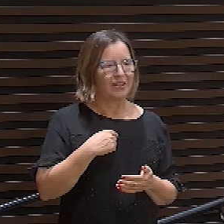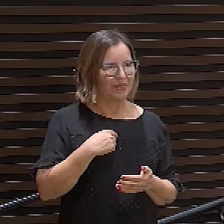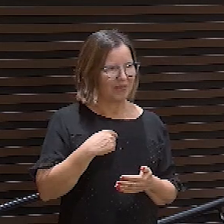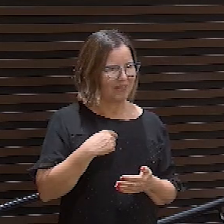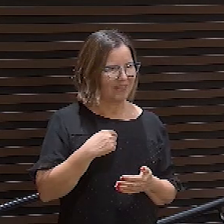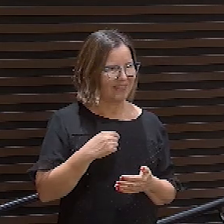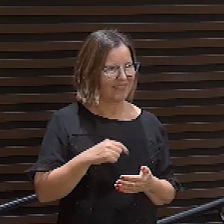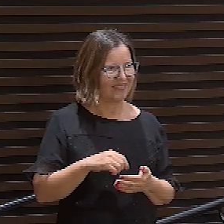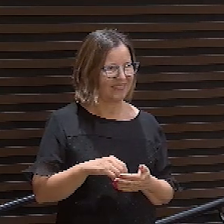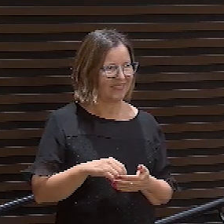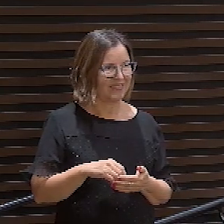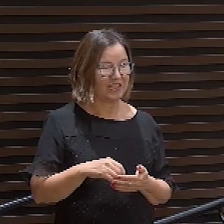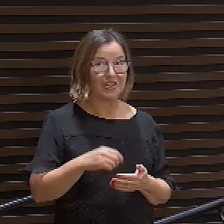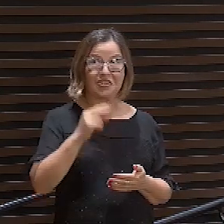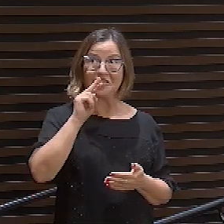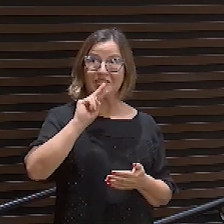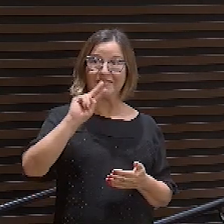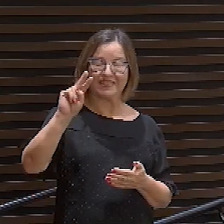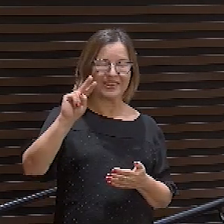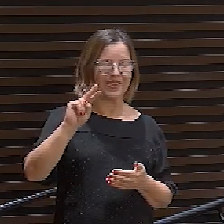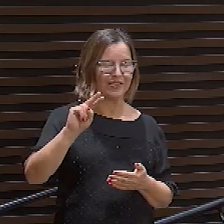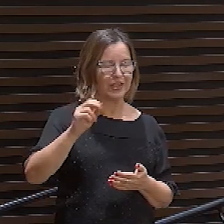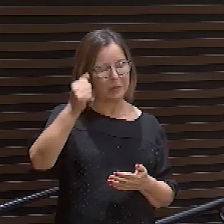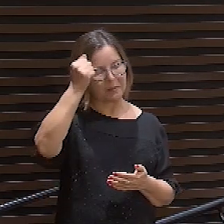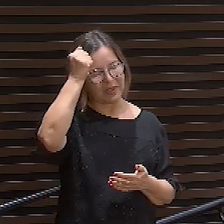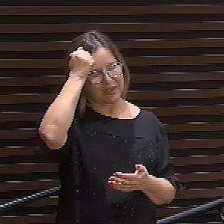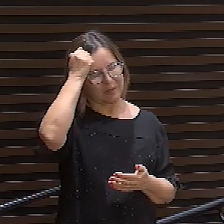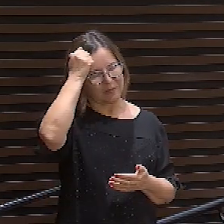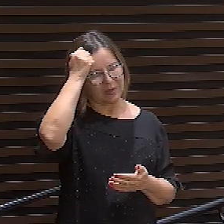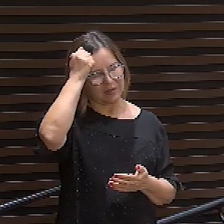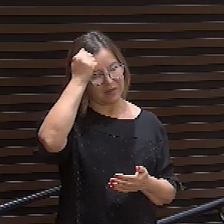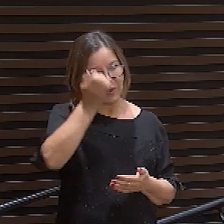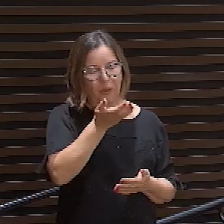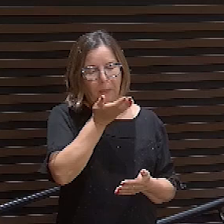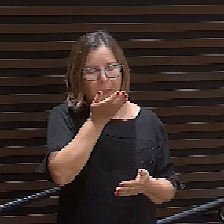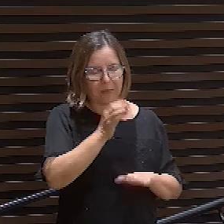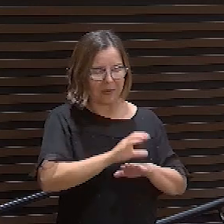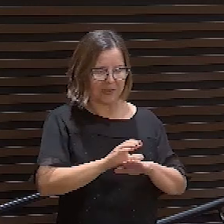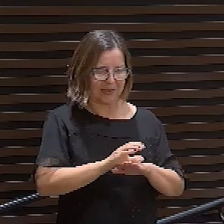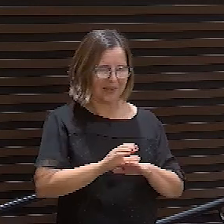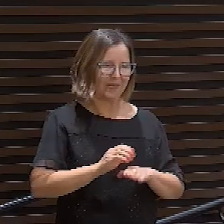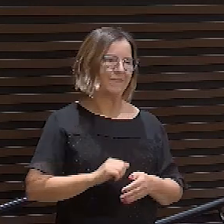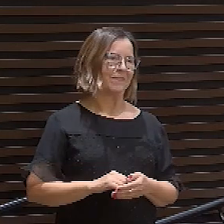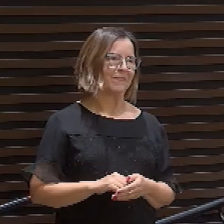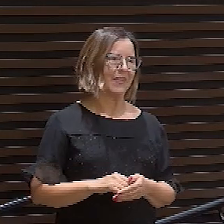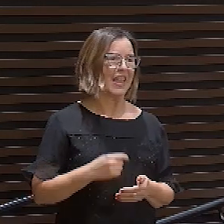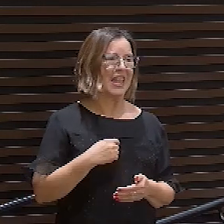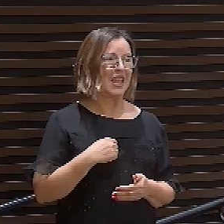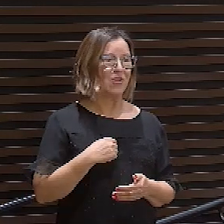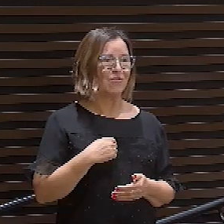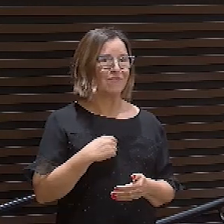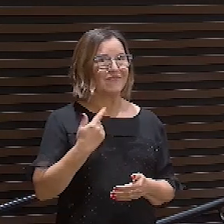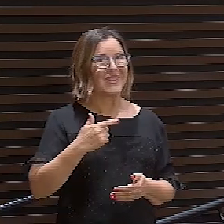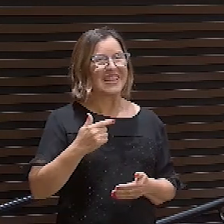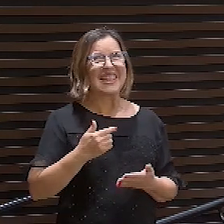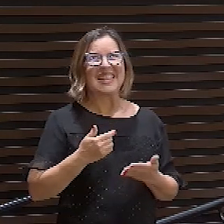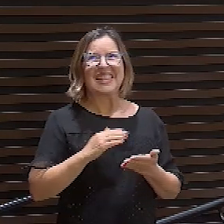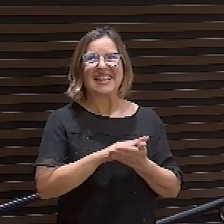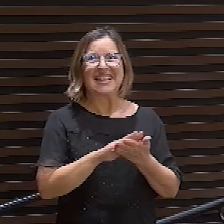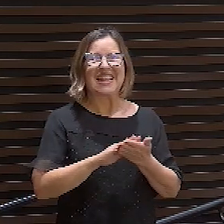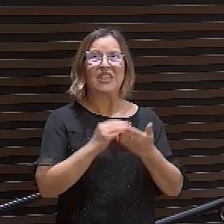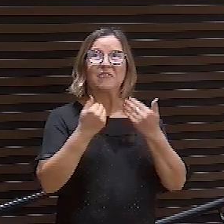e na cinza. Senhor, eu não tenho nada para te oferecer, mas eu dependo totalmente de ti. E que possamos,